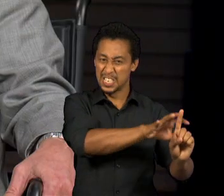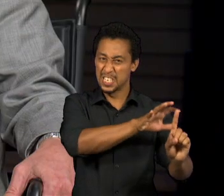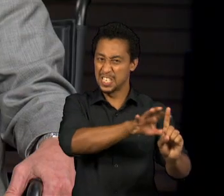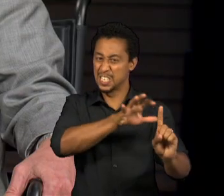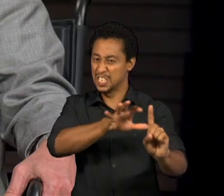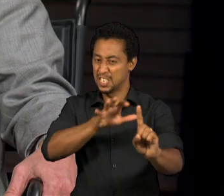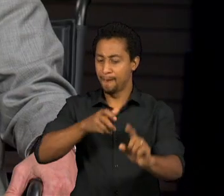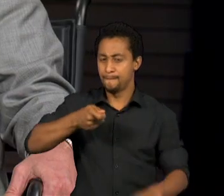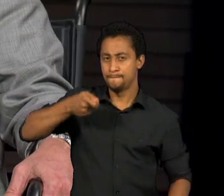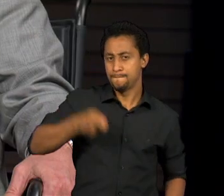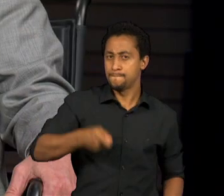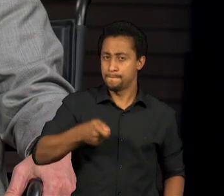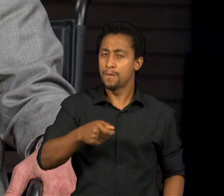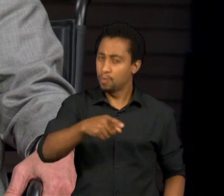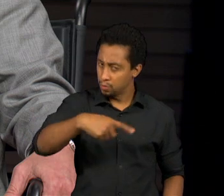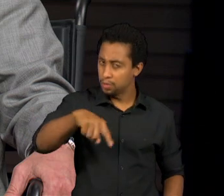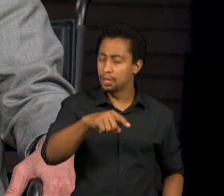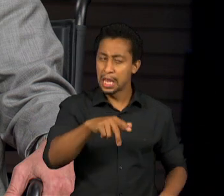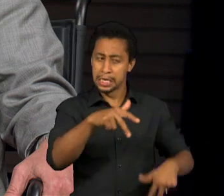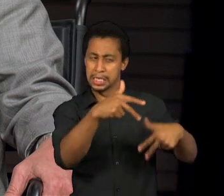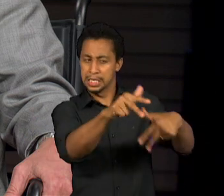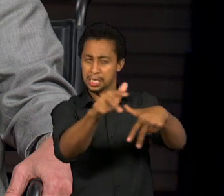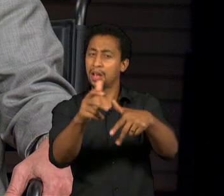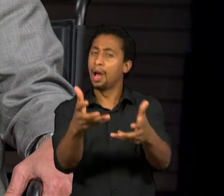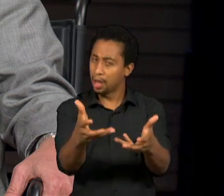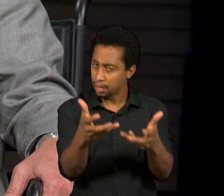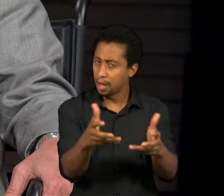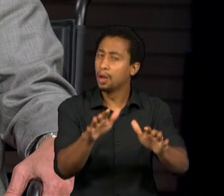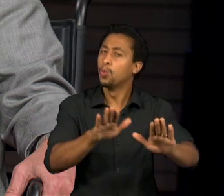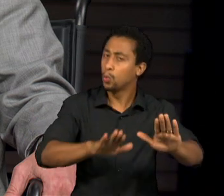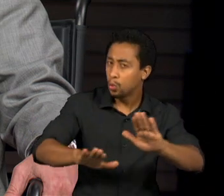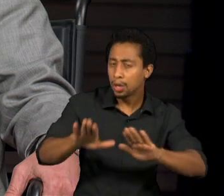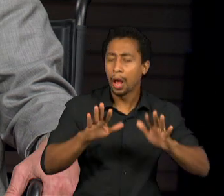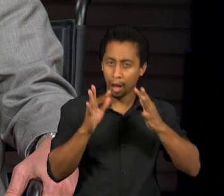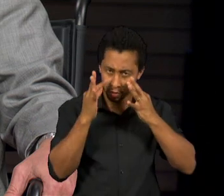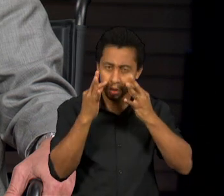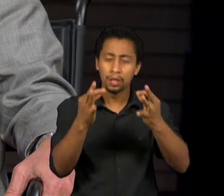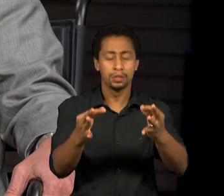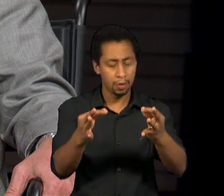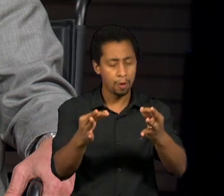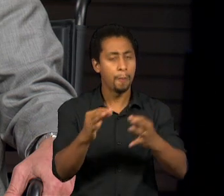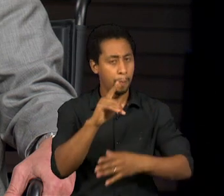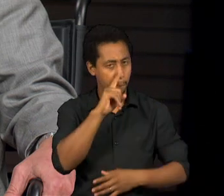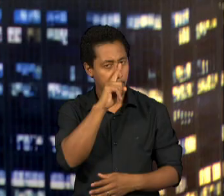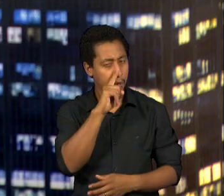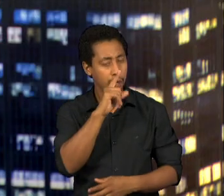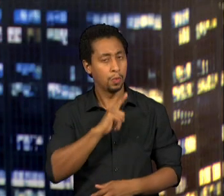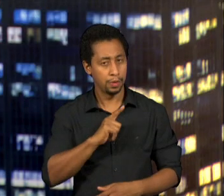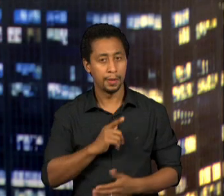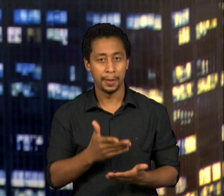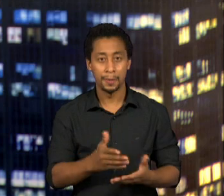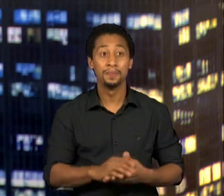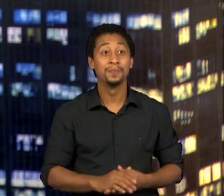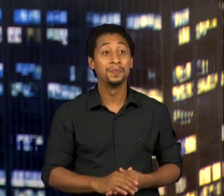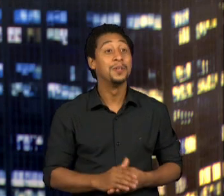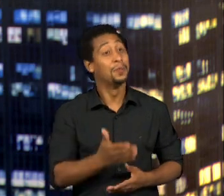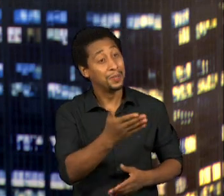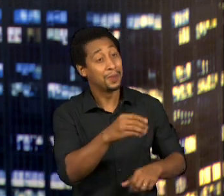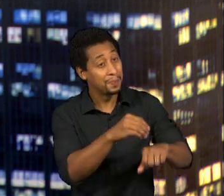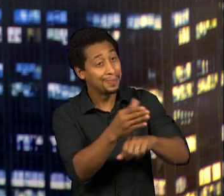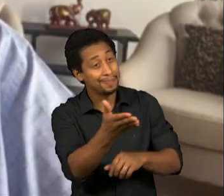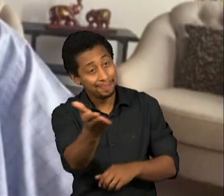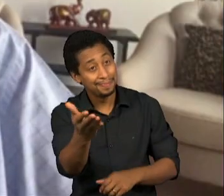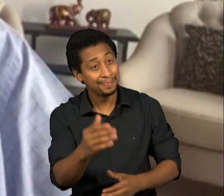ditadores. Fiquemos muito atentos, porque o risco é muito grande. Monforte, sua palavrinha